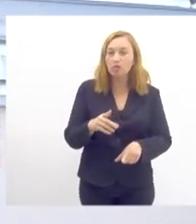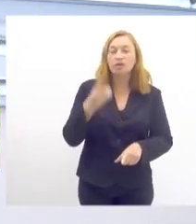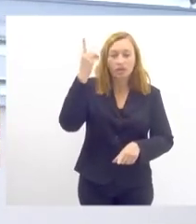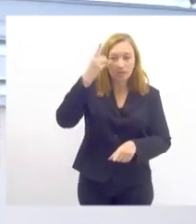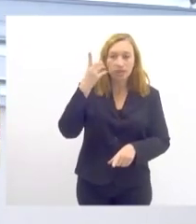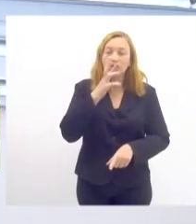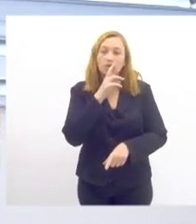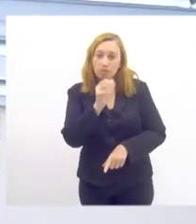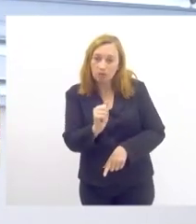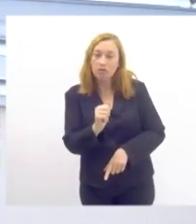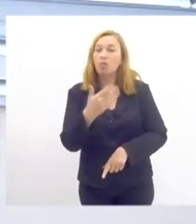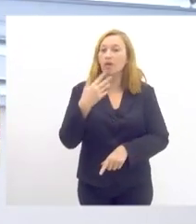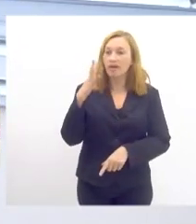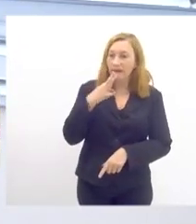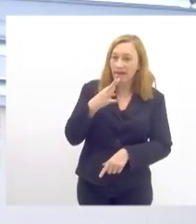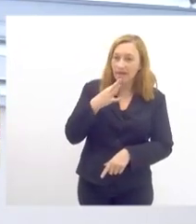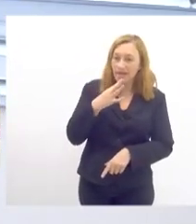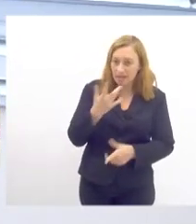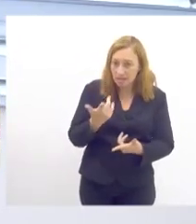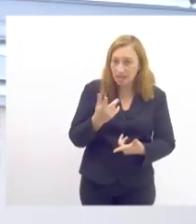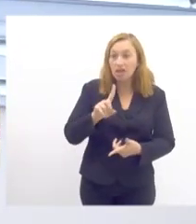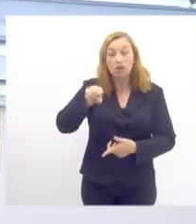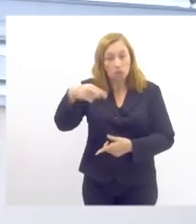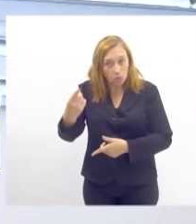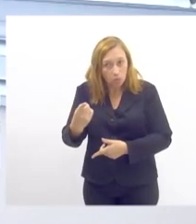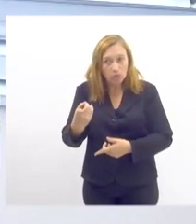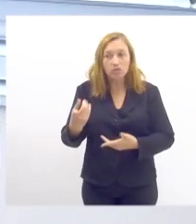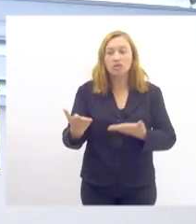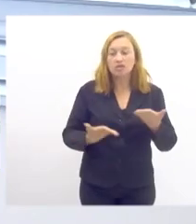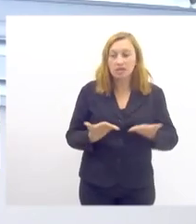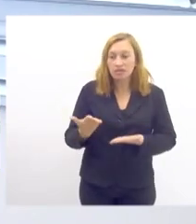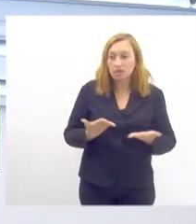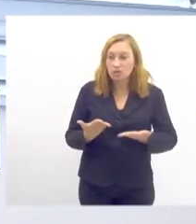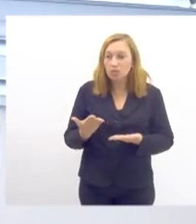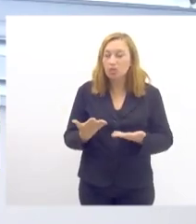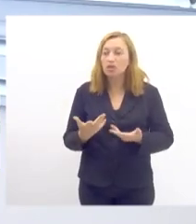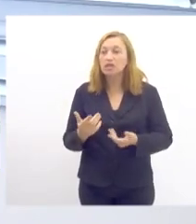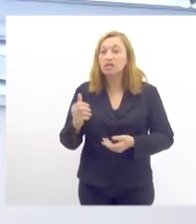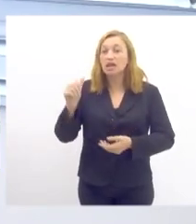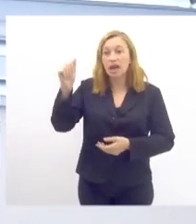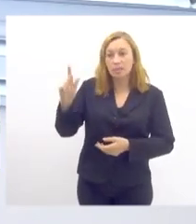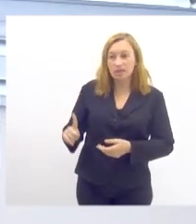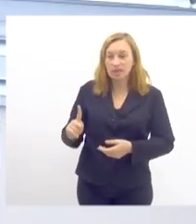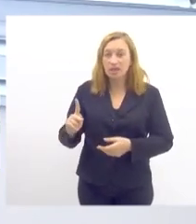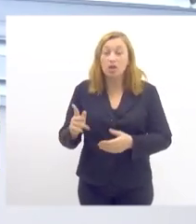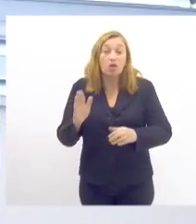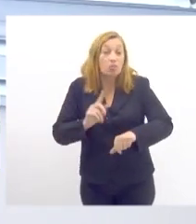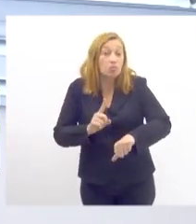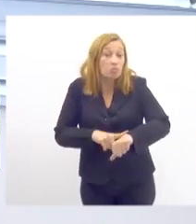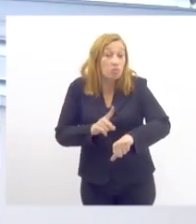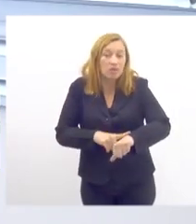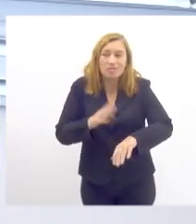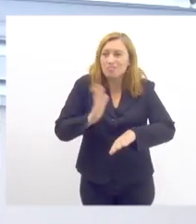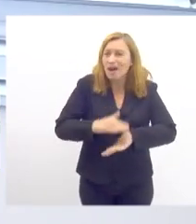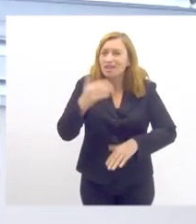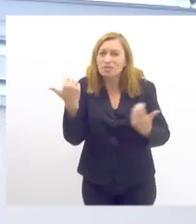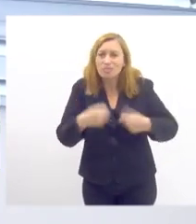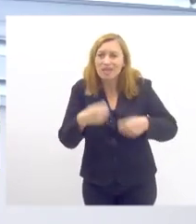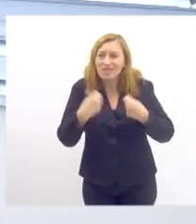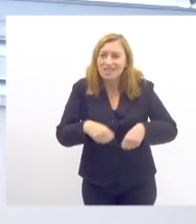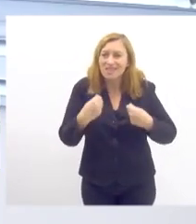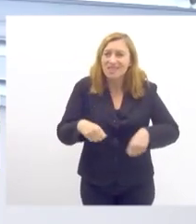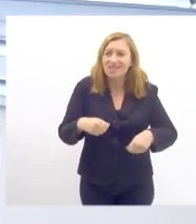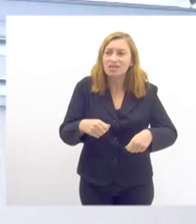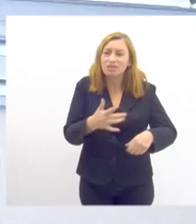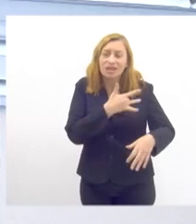também, e eu conheço vários outros servidores inativos, em que o momento em que eles mais precisam do auxílio